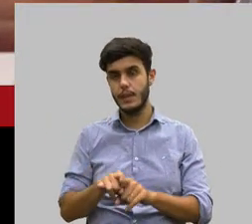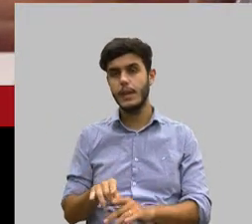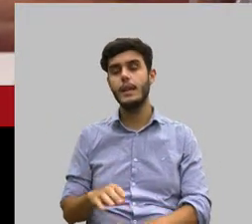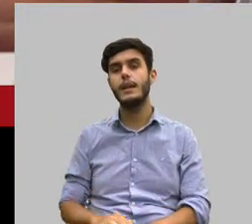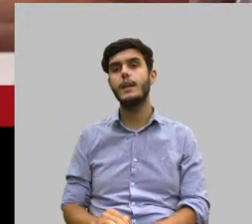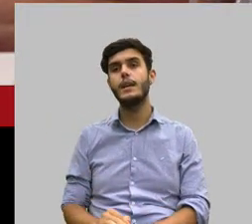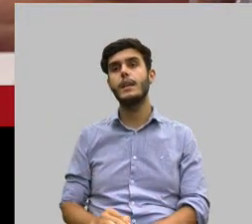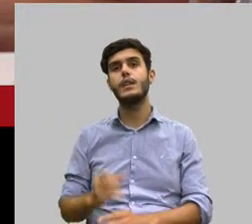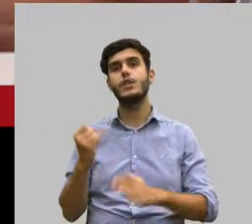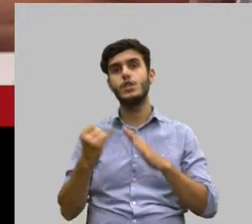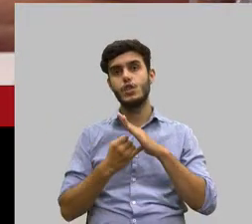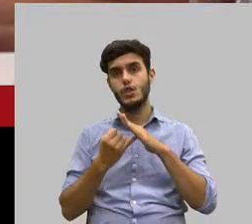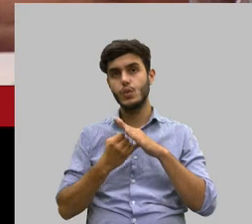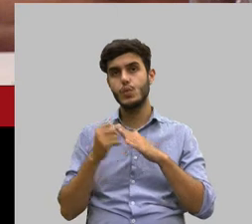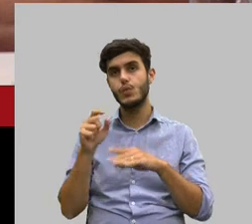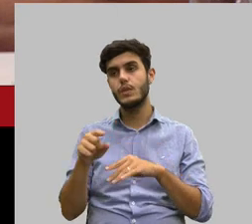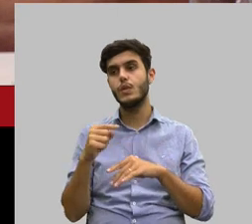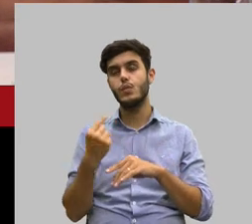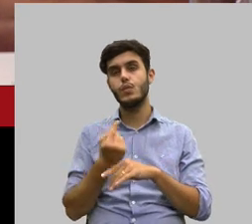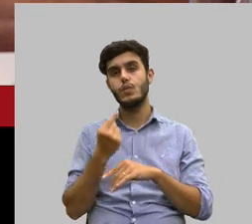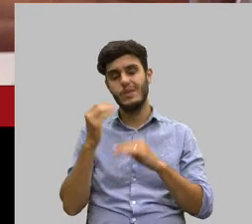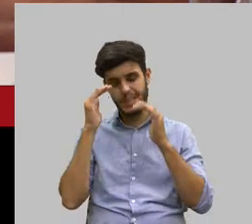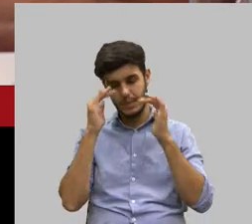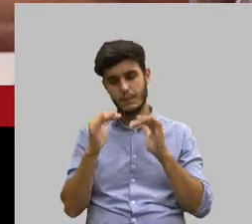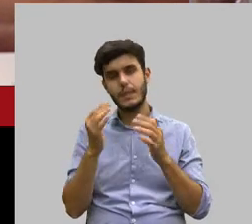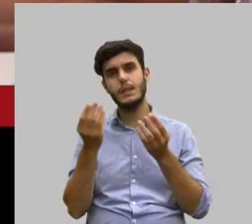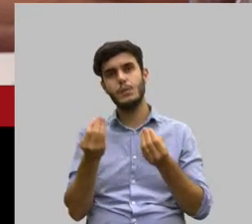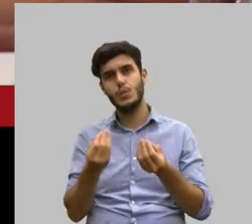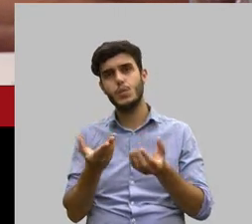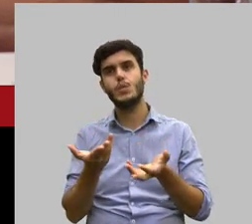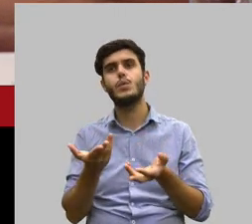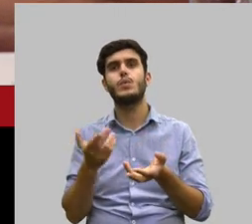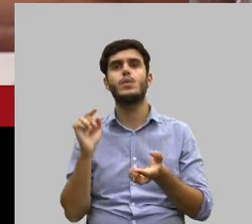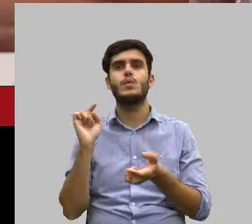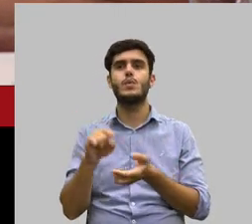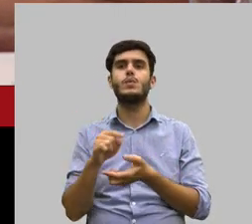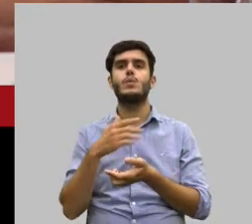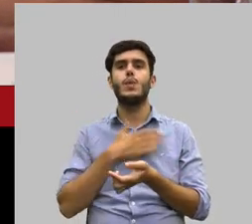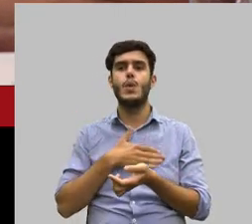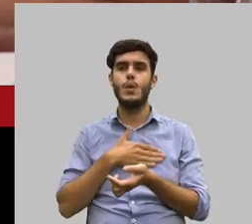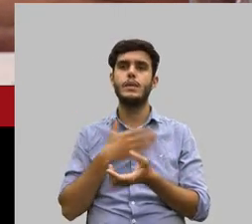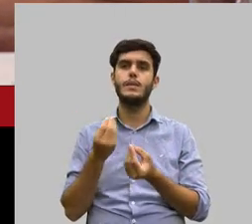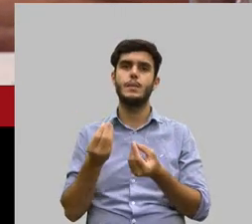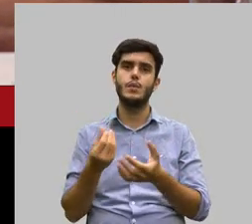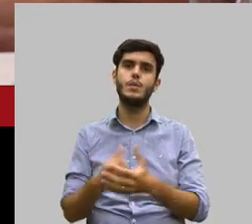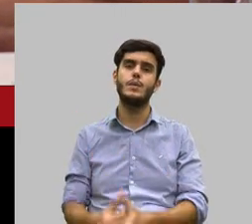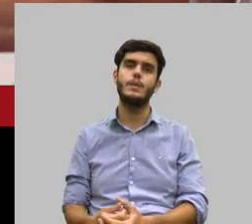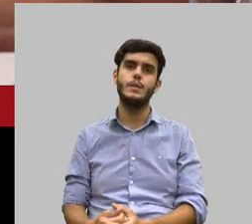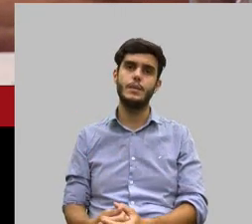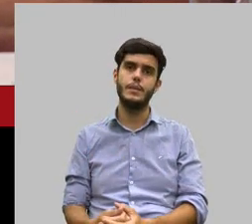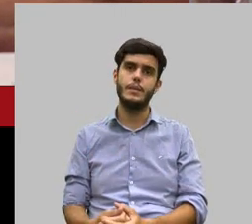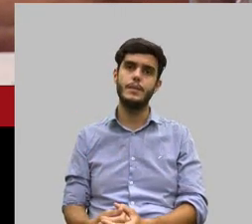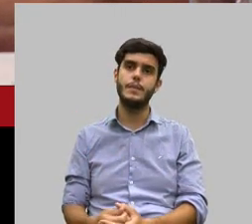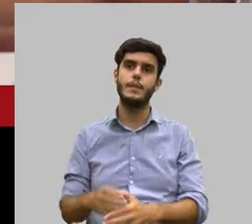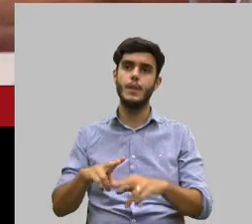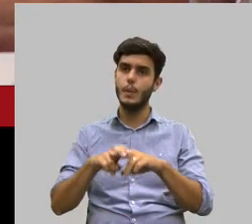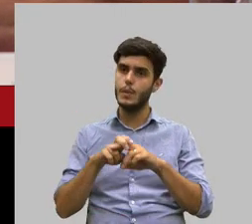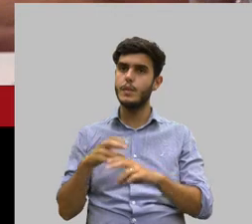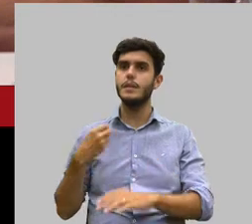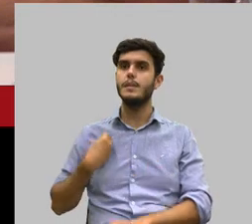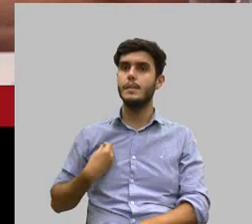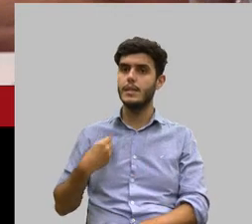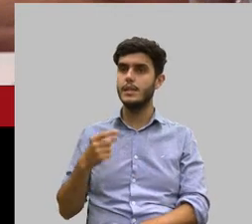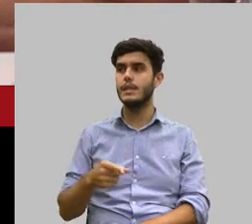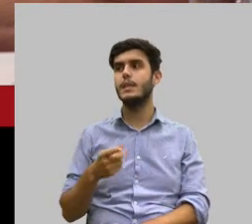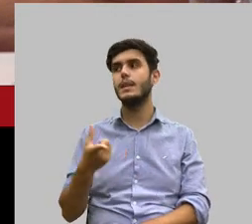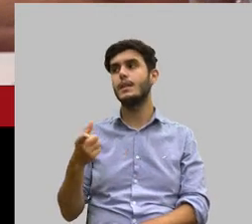instituição que a gente tanto respeita tanto gosta e é por isso que a presença de vossa excelência é tão importante